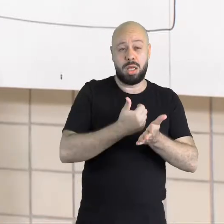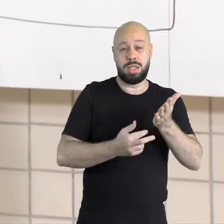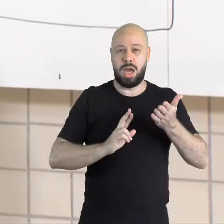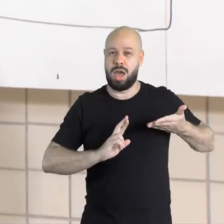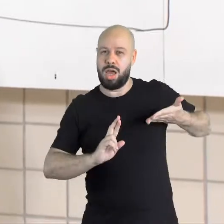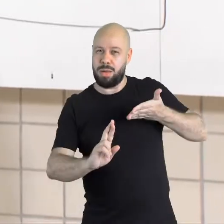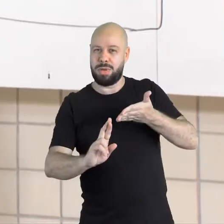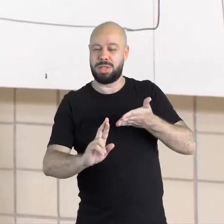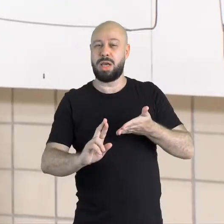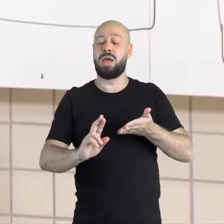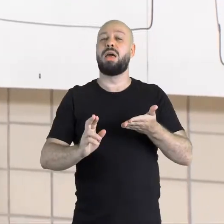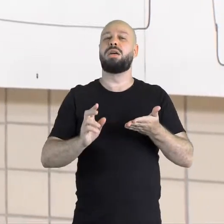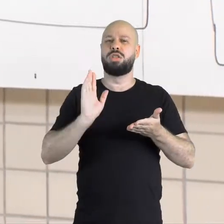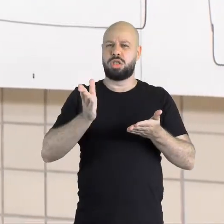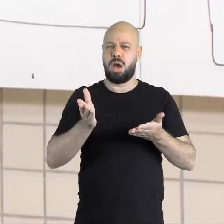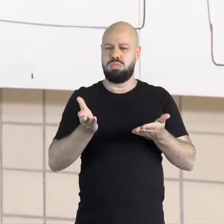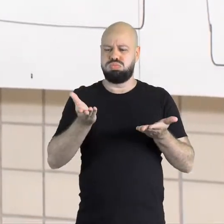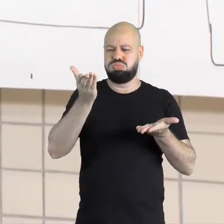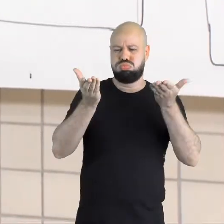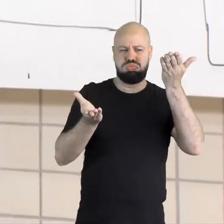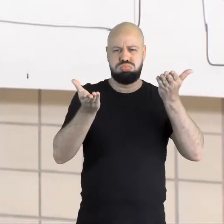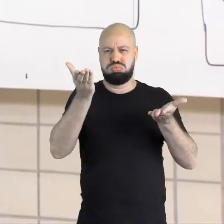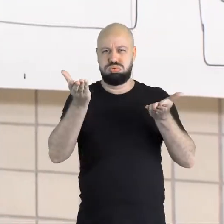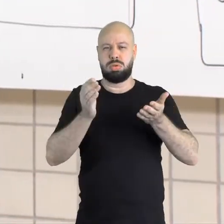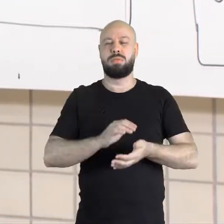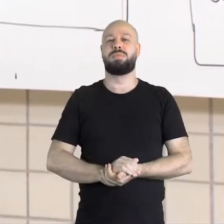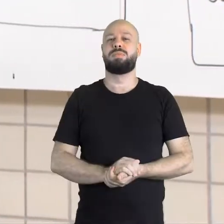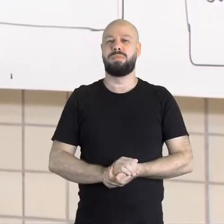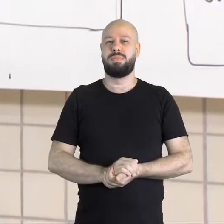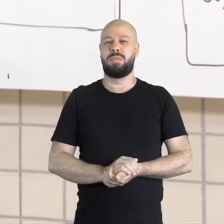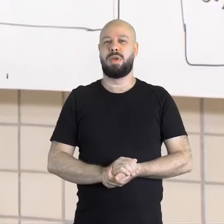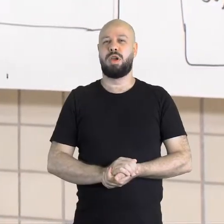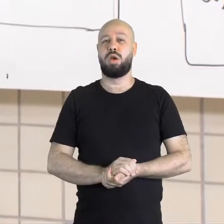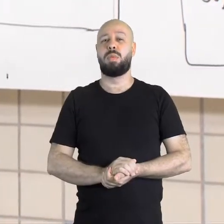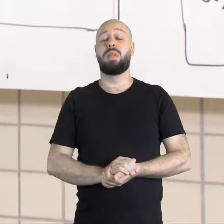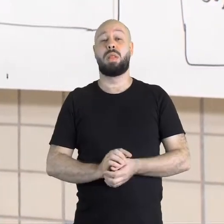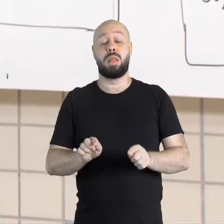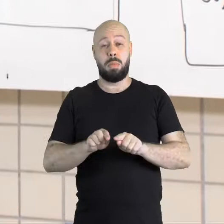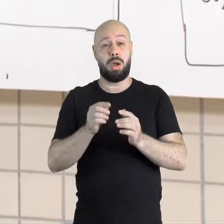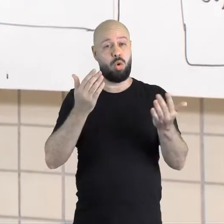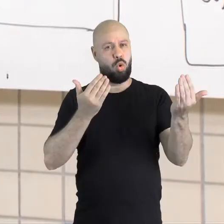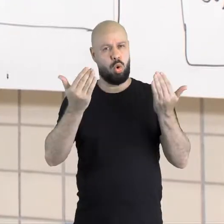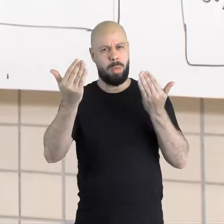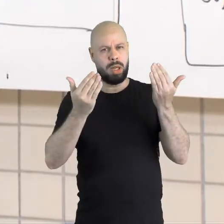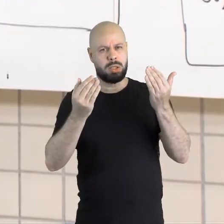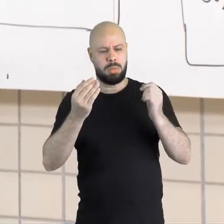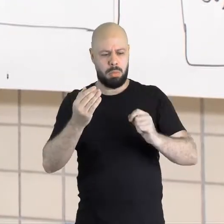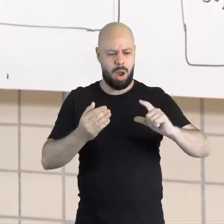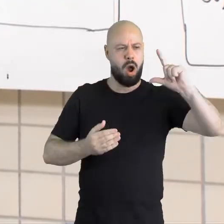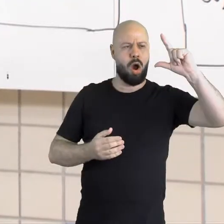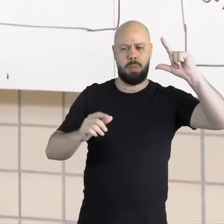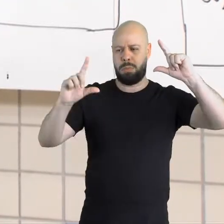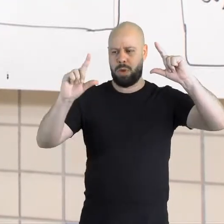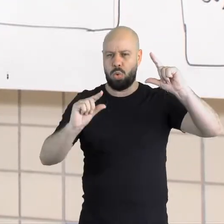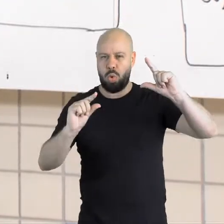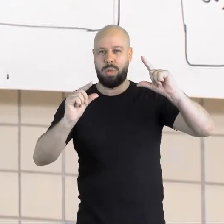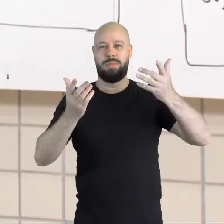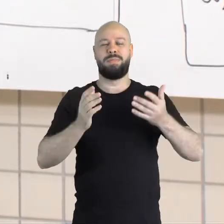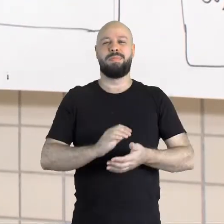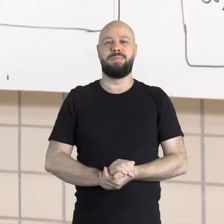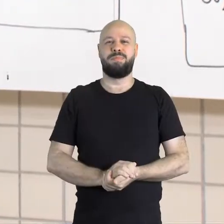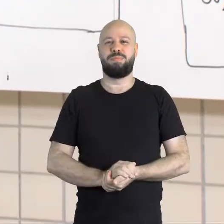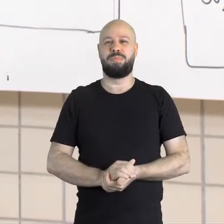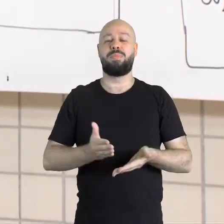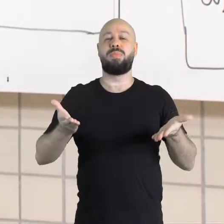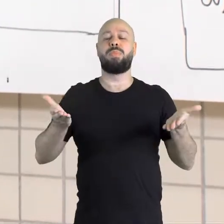vimos equivalência de fração, nós vimos comparação de fração para saber se é maior ou menor.